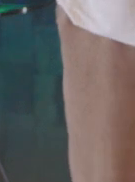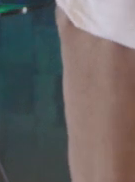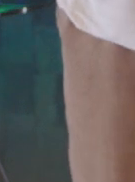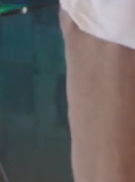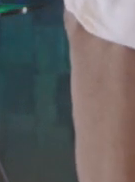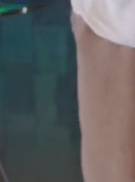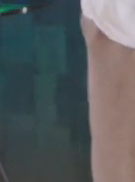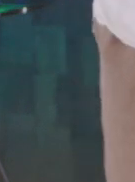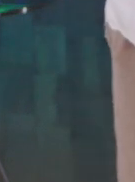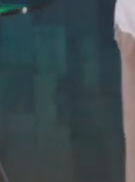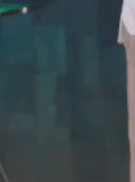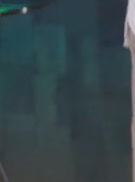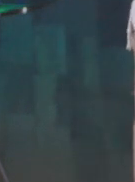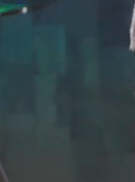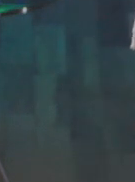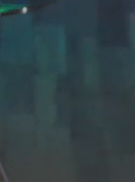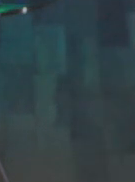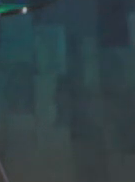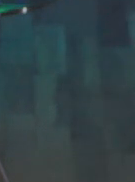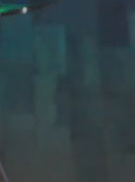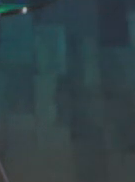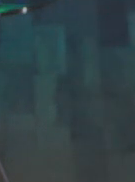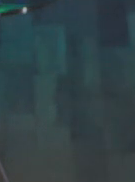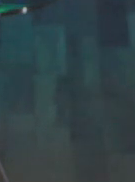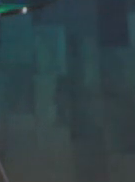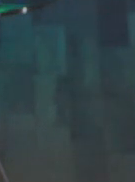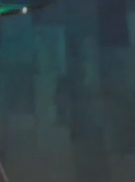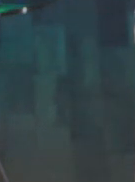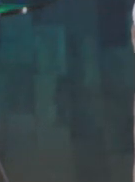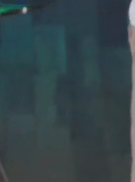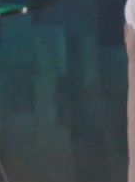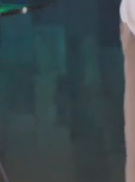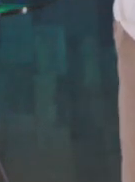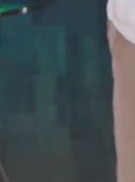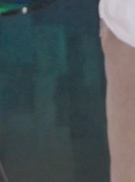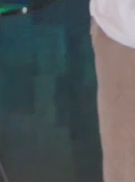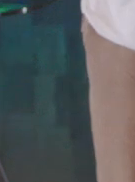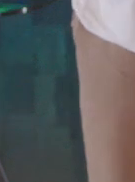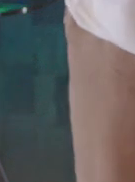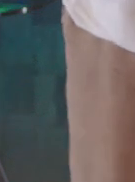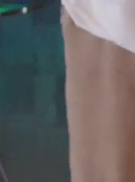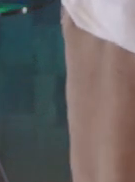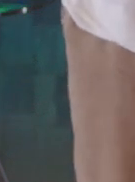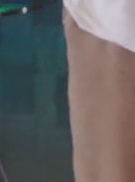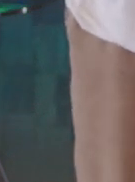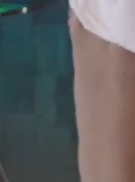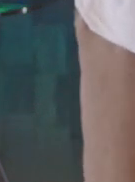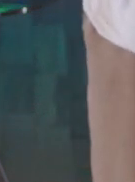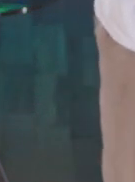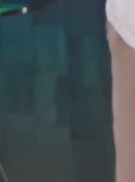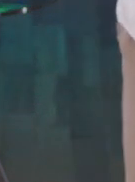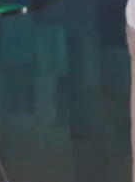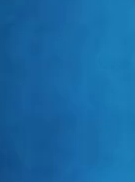1917, ele foi produzido voltado para a classe, para as classes mais baixas e provavelmente foi usado